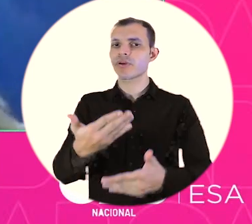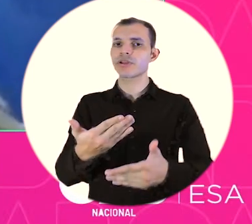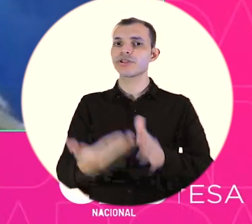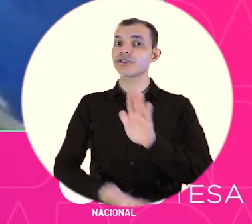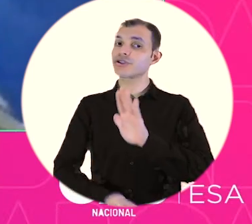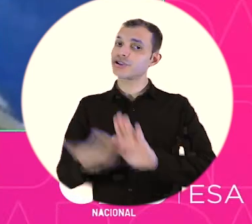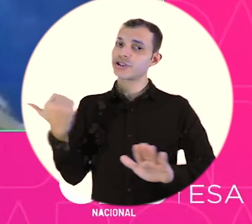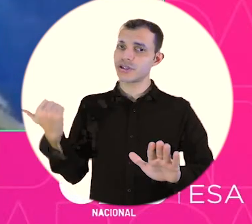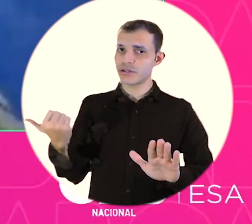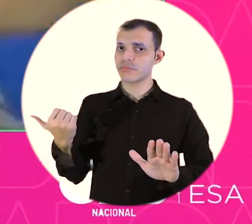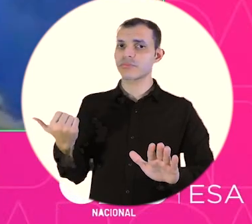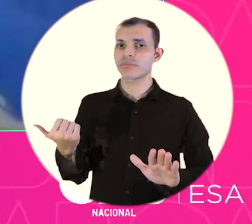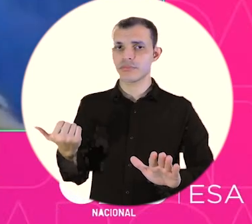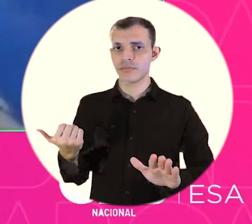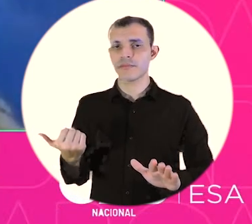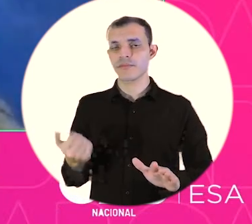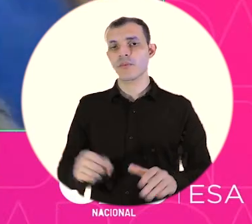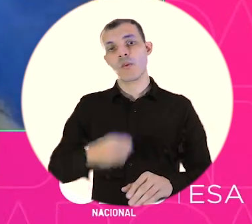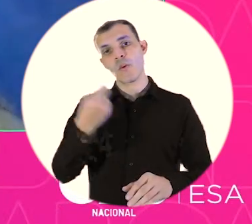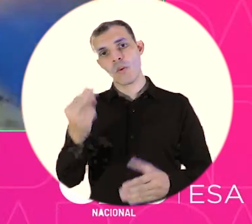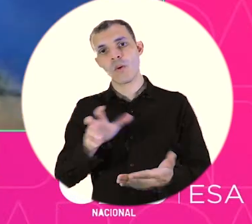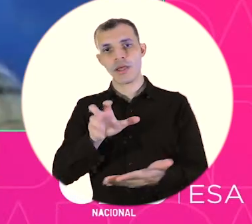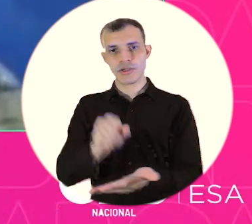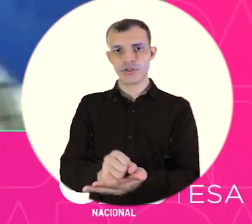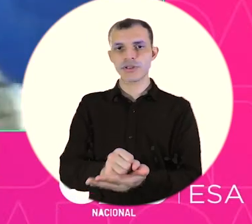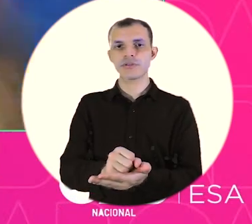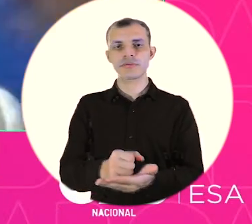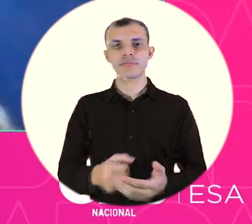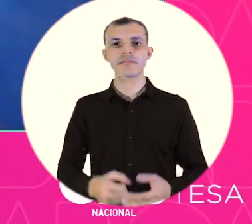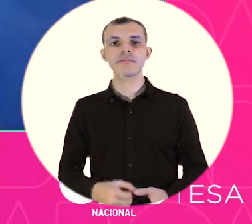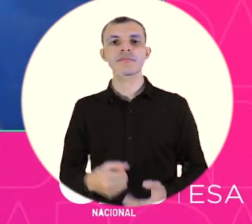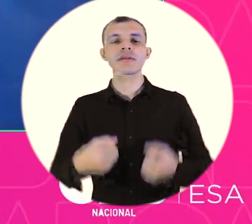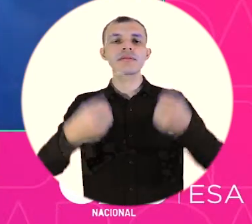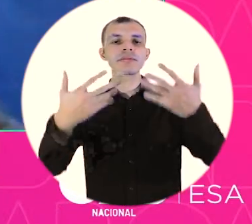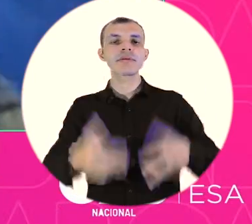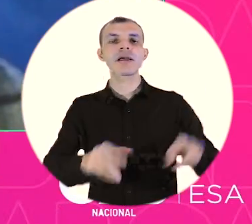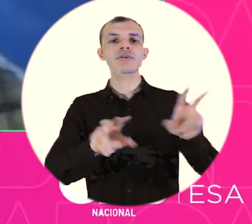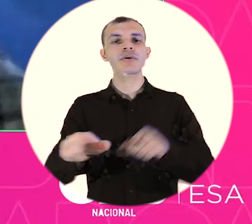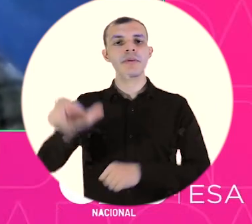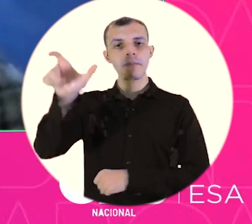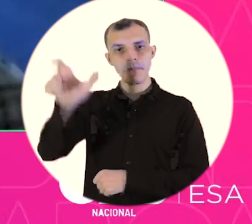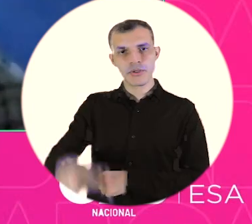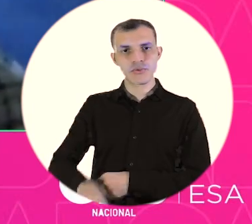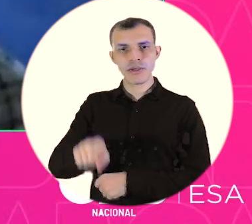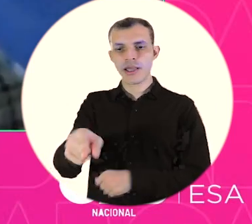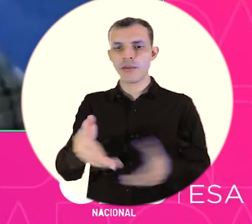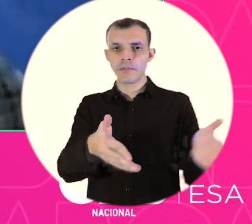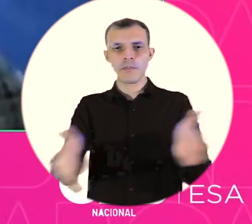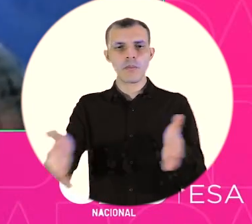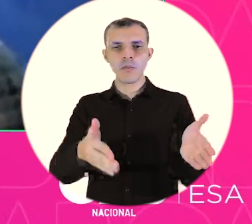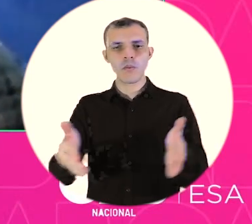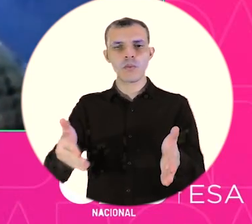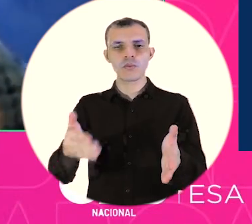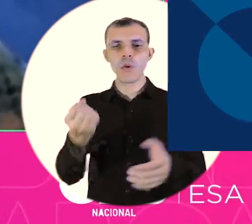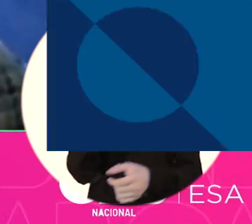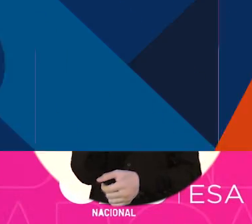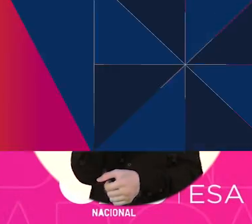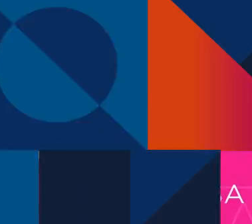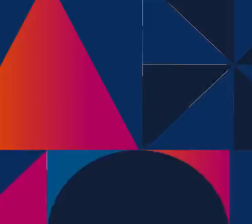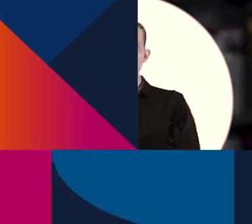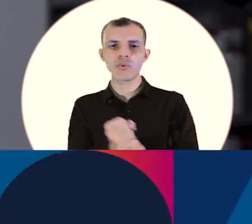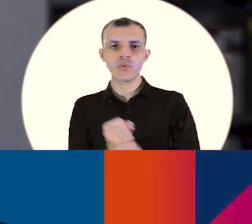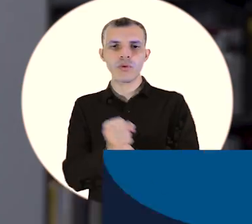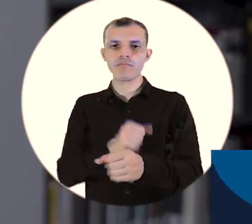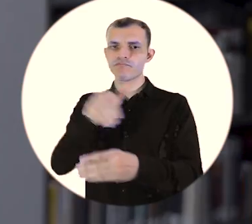for eleito ou eleita, né? Ou até do registro. E aí a gente também está falando de uma pessoa que vai ficar inelegível por 8